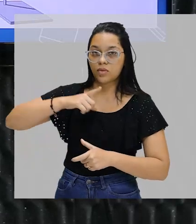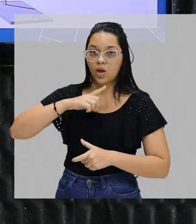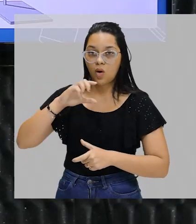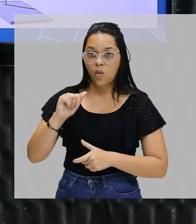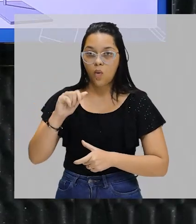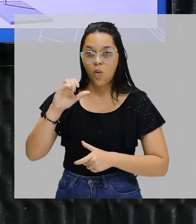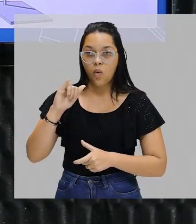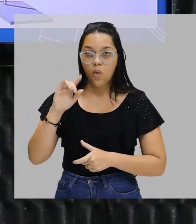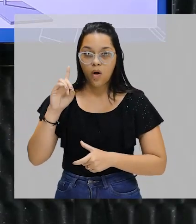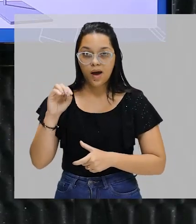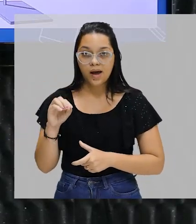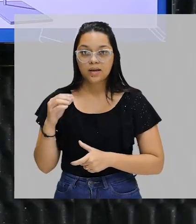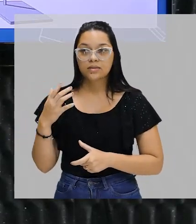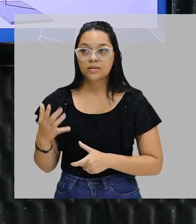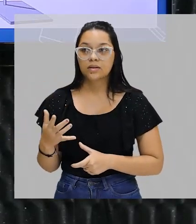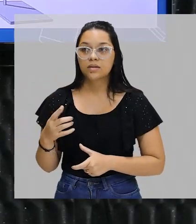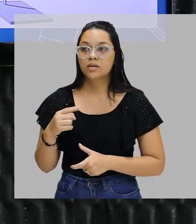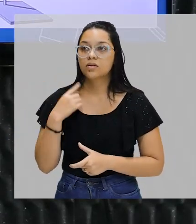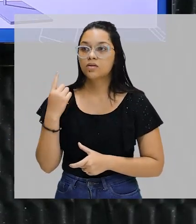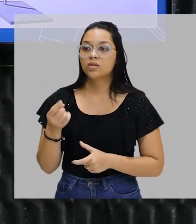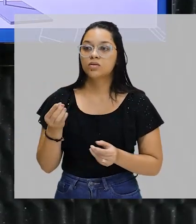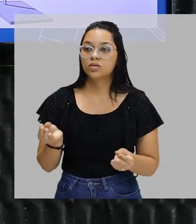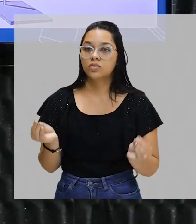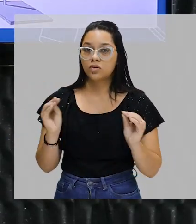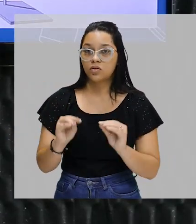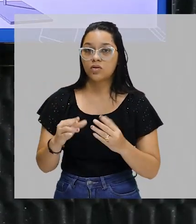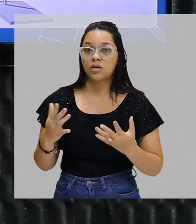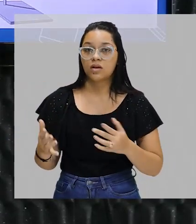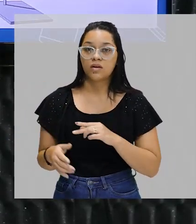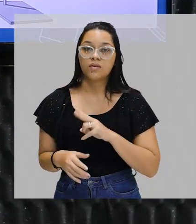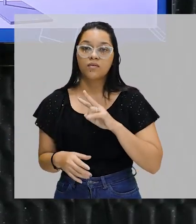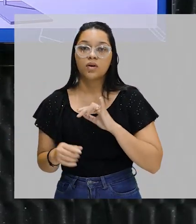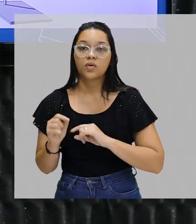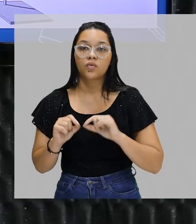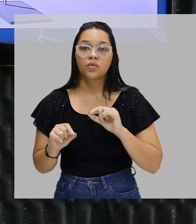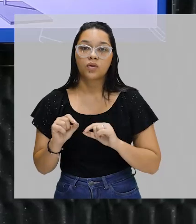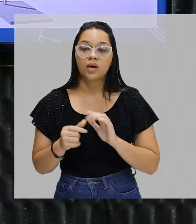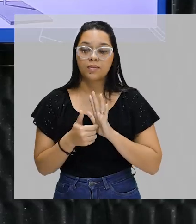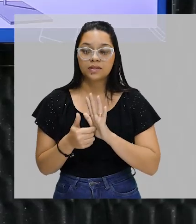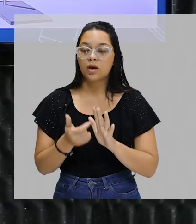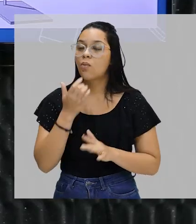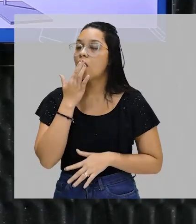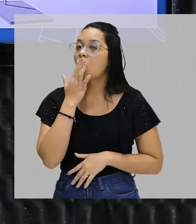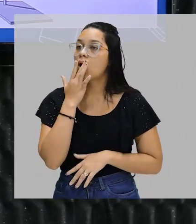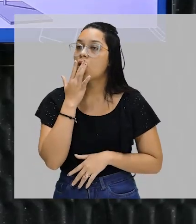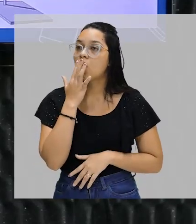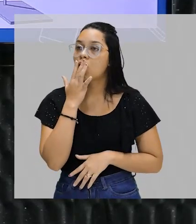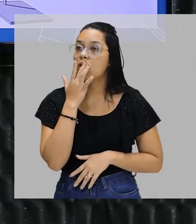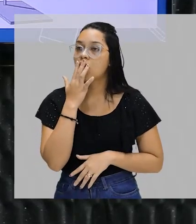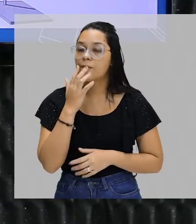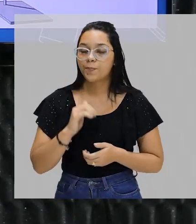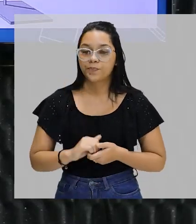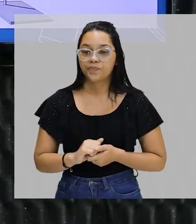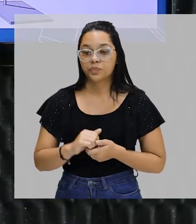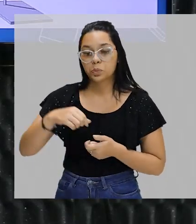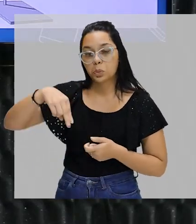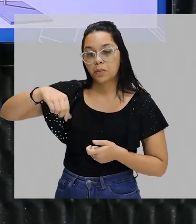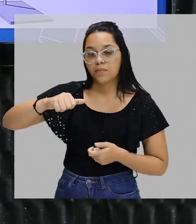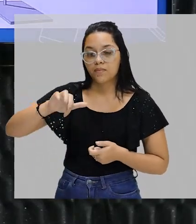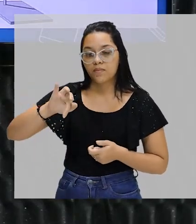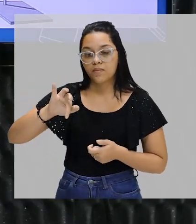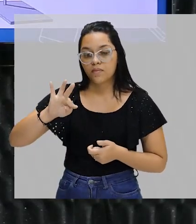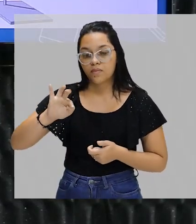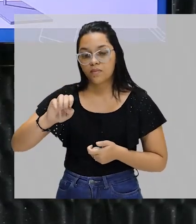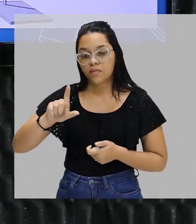ácido, certo? Quando a gente coloca o indicador, ele vai apresentar uma coloração. No caso da fenolftaleína,